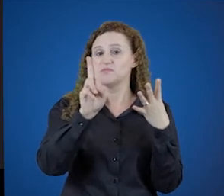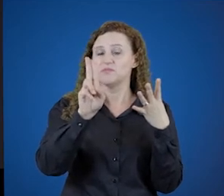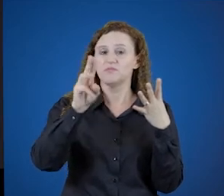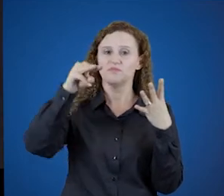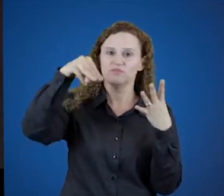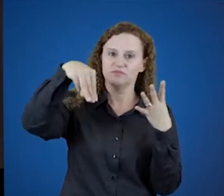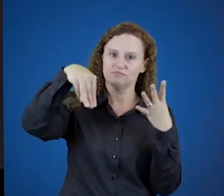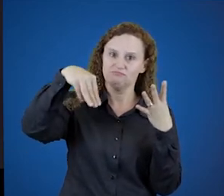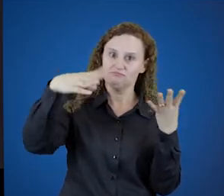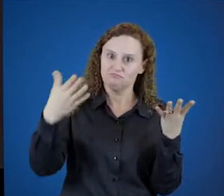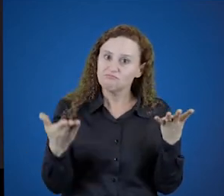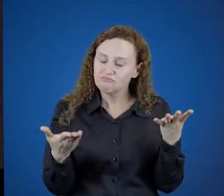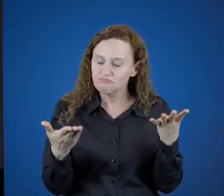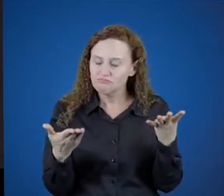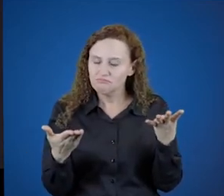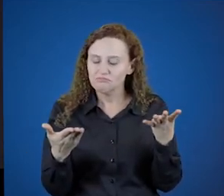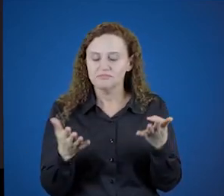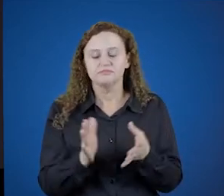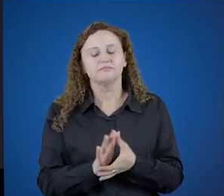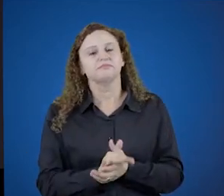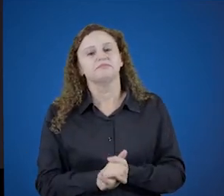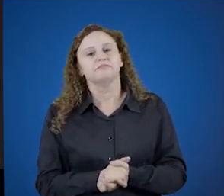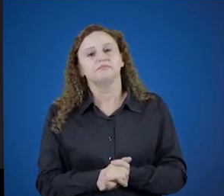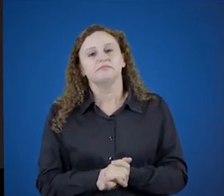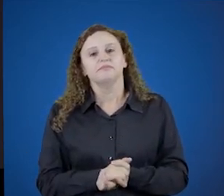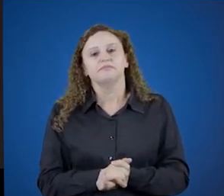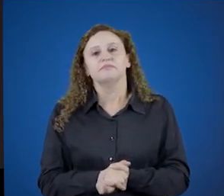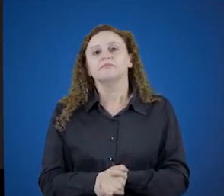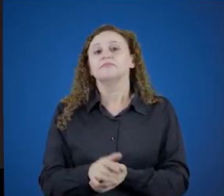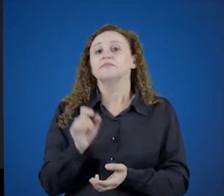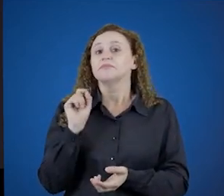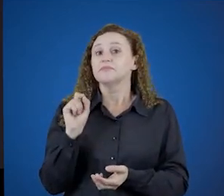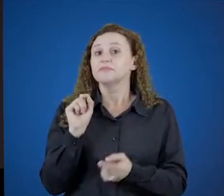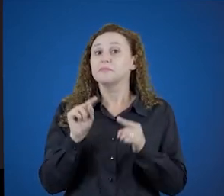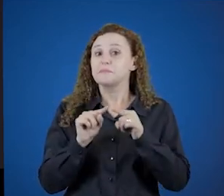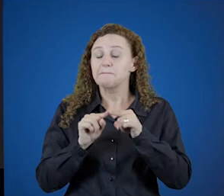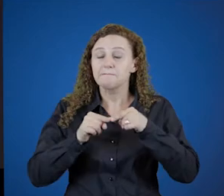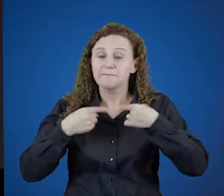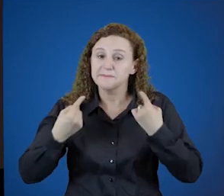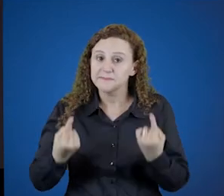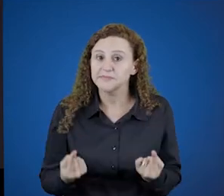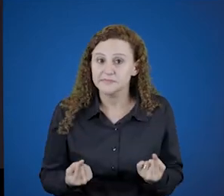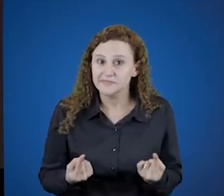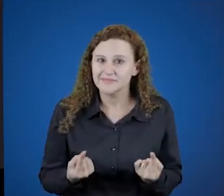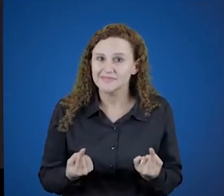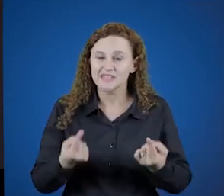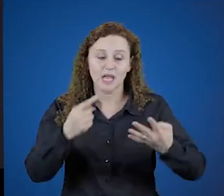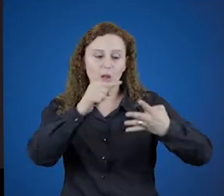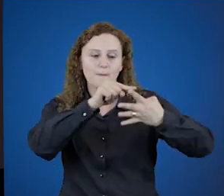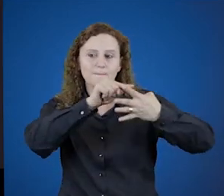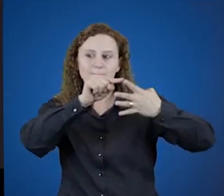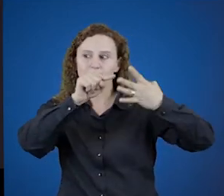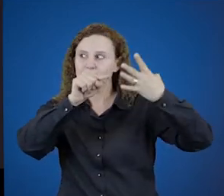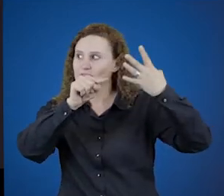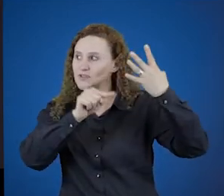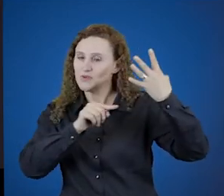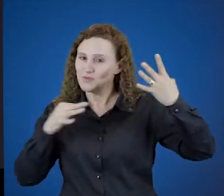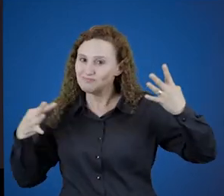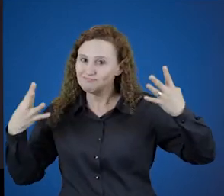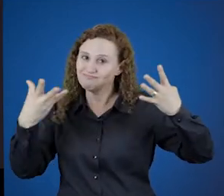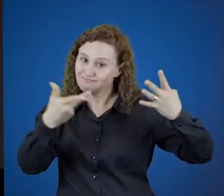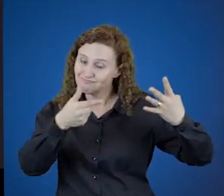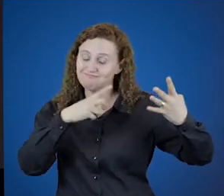pode terminar em um pois bem entretanto todas